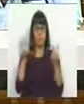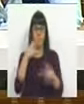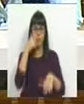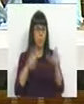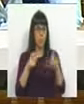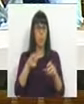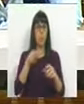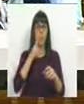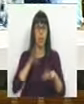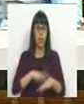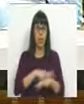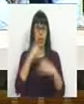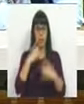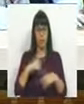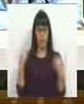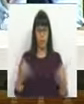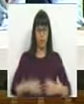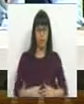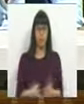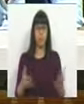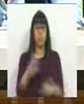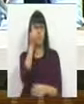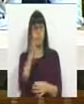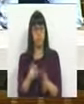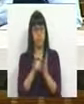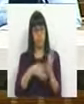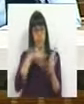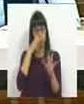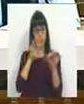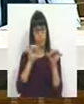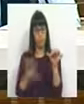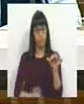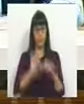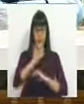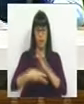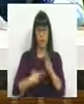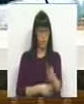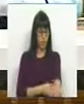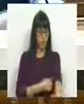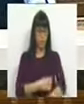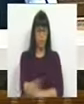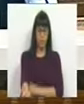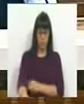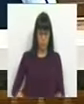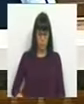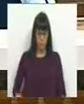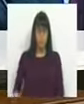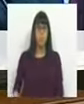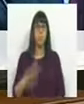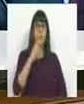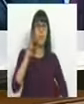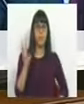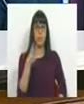pessoal dirigente da administração pública. Vossa Excelência, na nota explicativa que nos enviou, considera nas